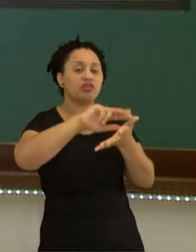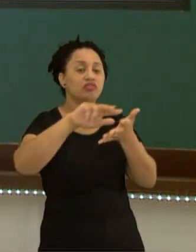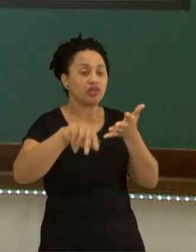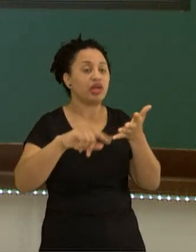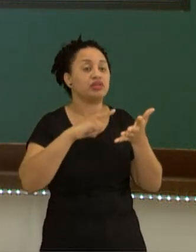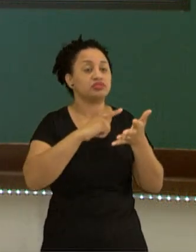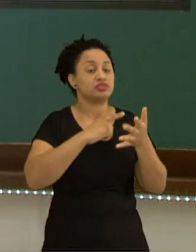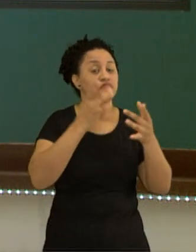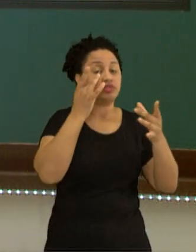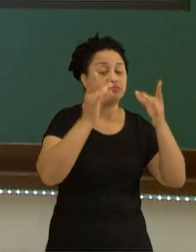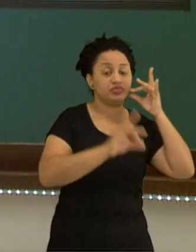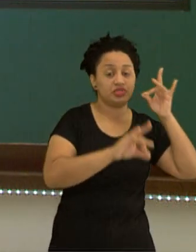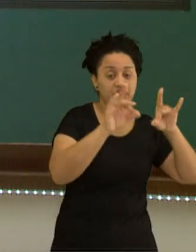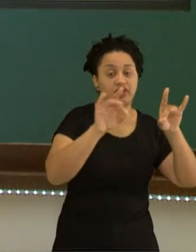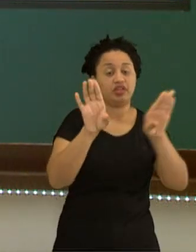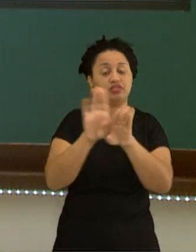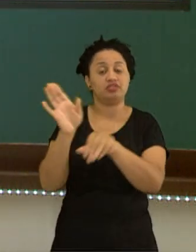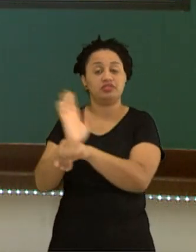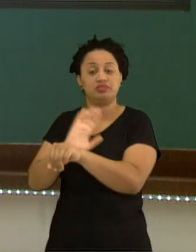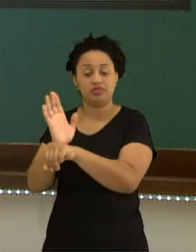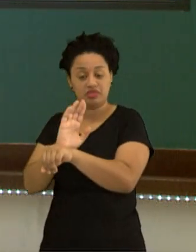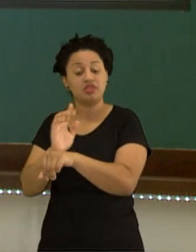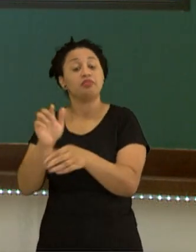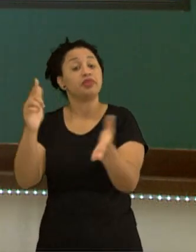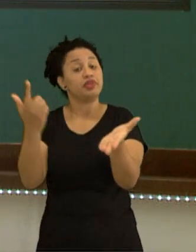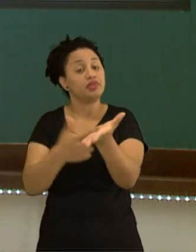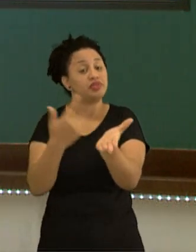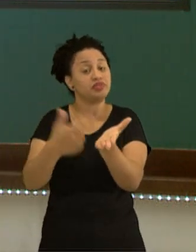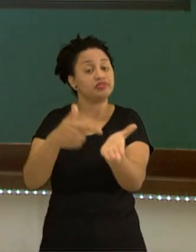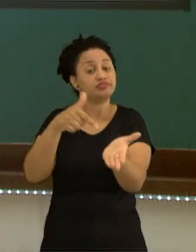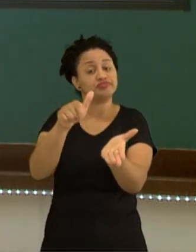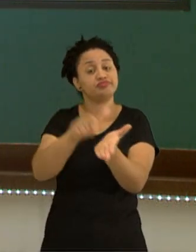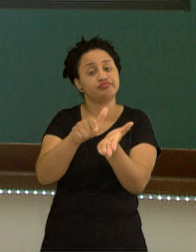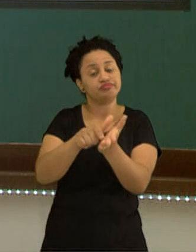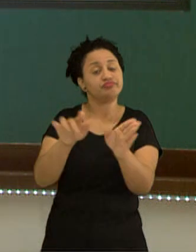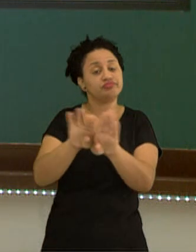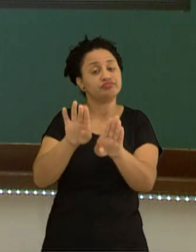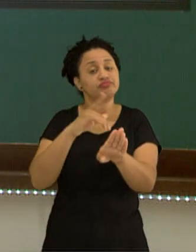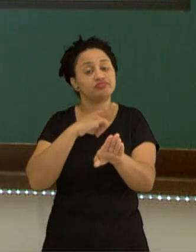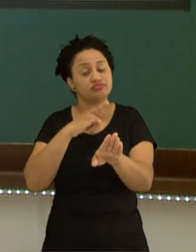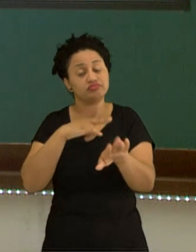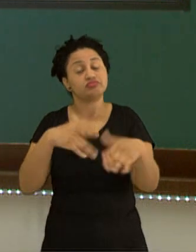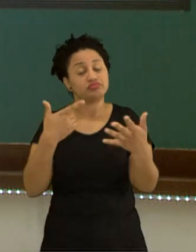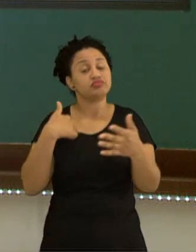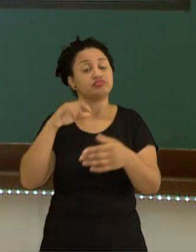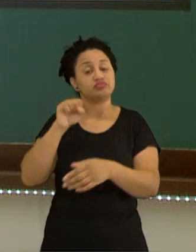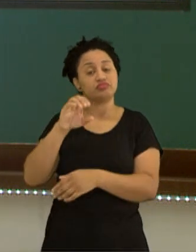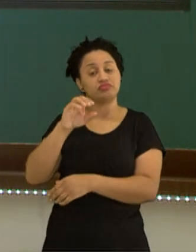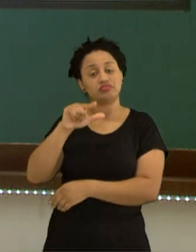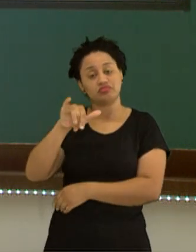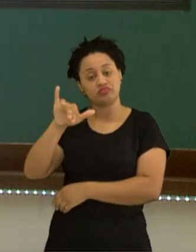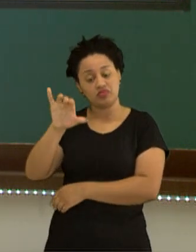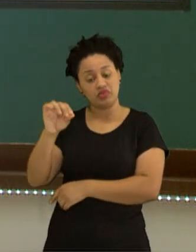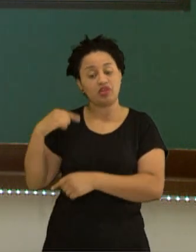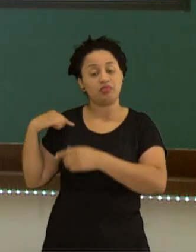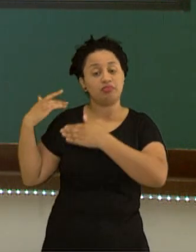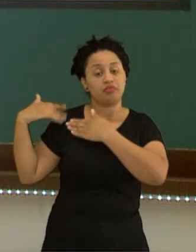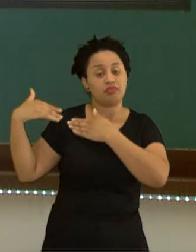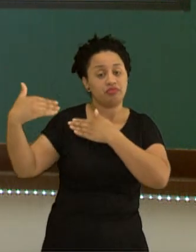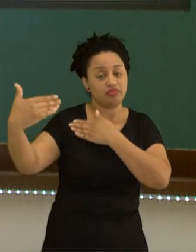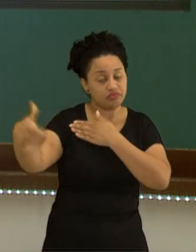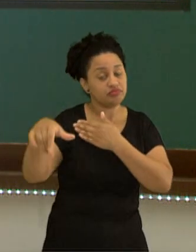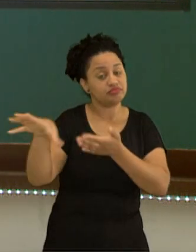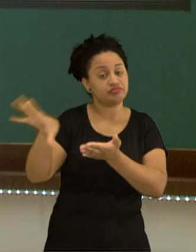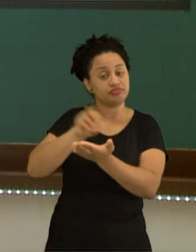para teatro e cinema, além do livro impresso. Então, sim, é um clássico, porque ela resiste ao tempo, porque é copiado.